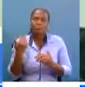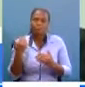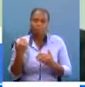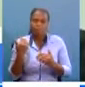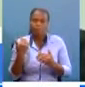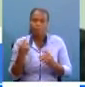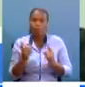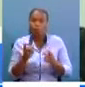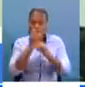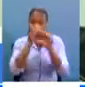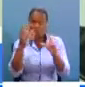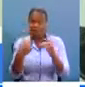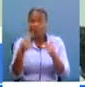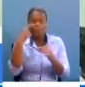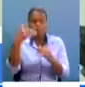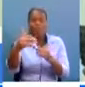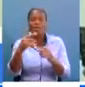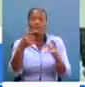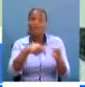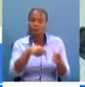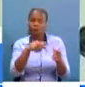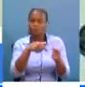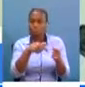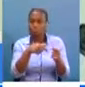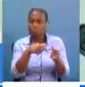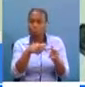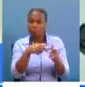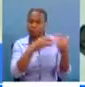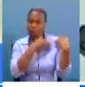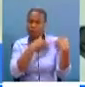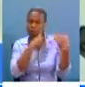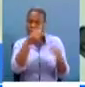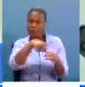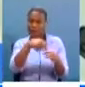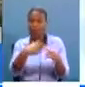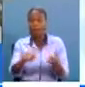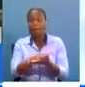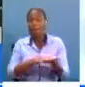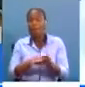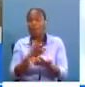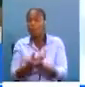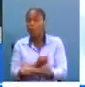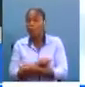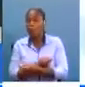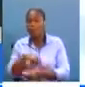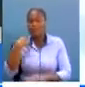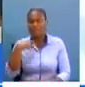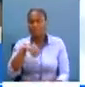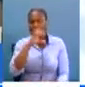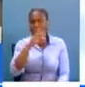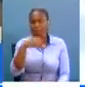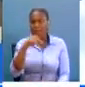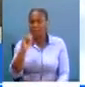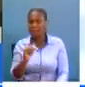era previsível, tendo em conta o caderno de encargos que serviu de base à concessão. O presidente da CPI,